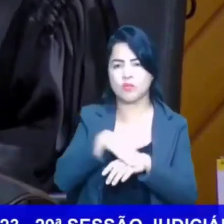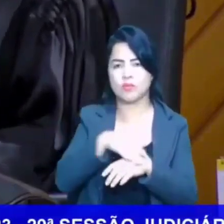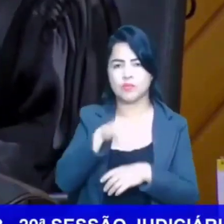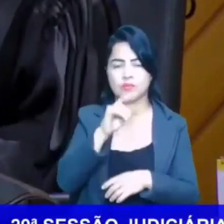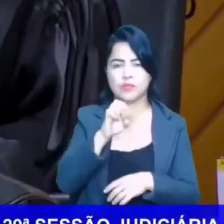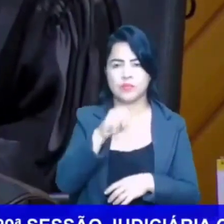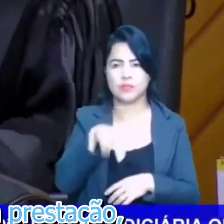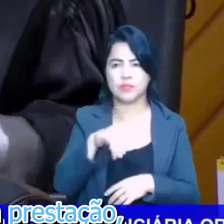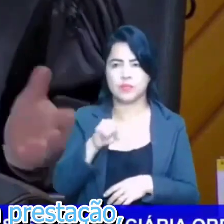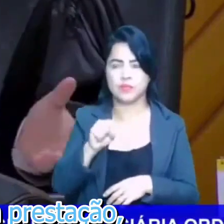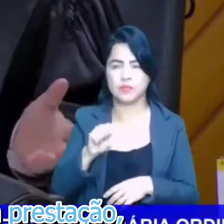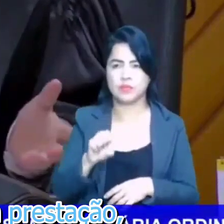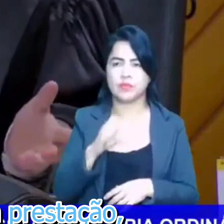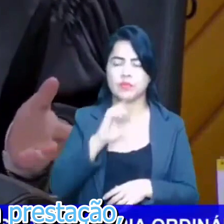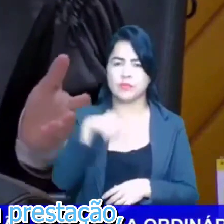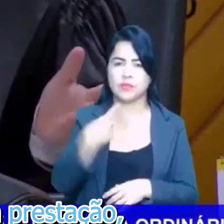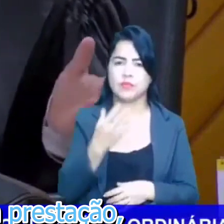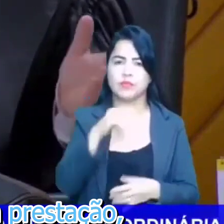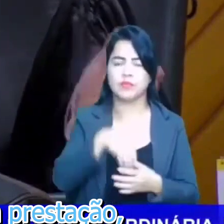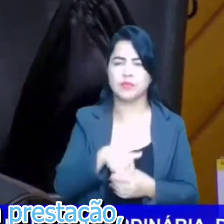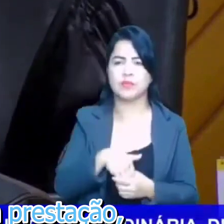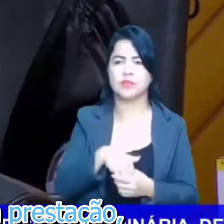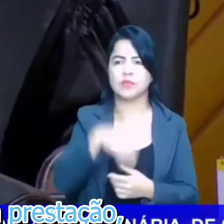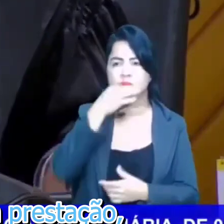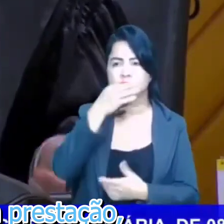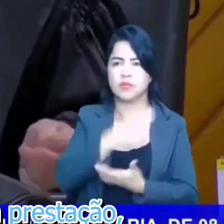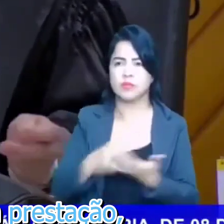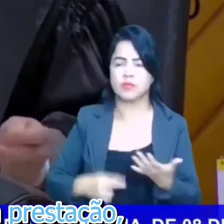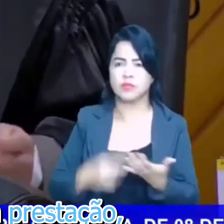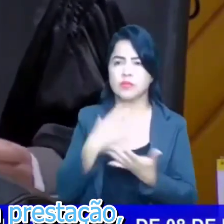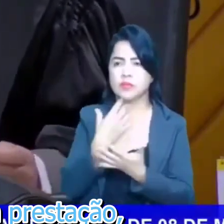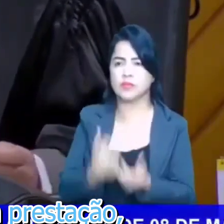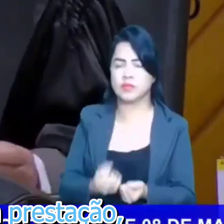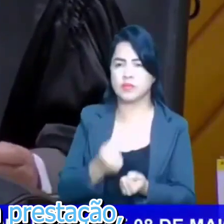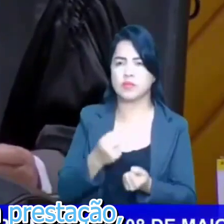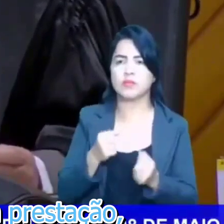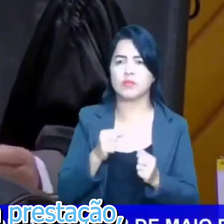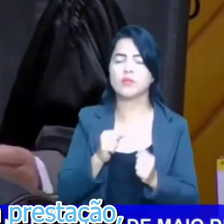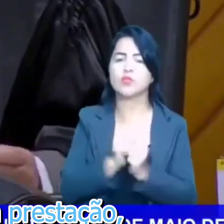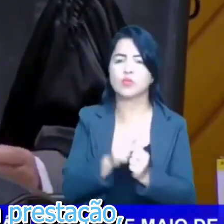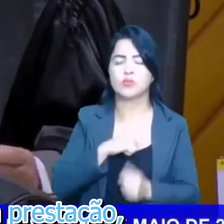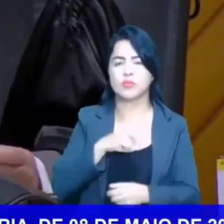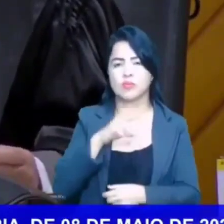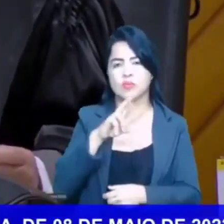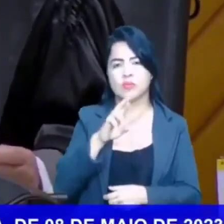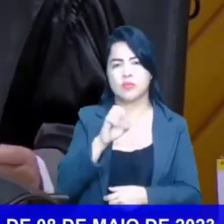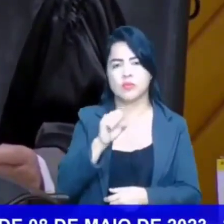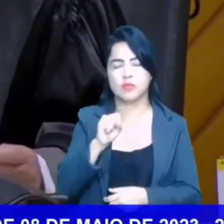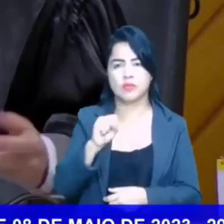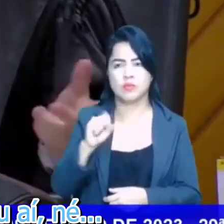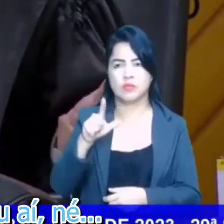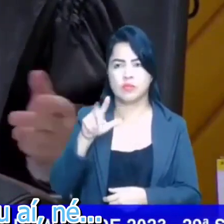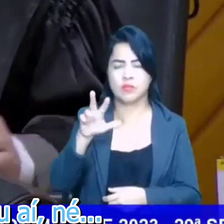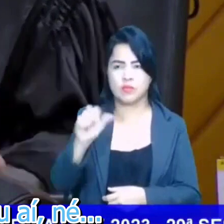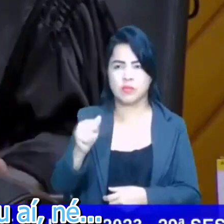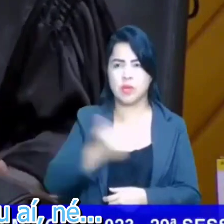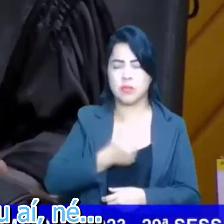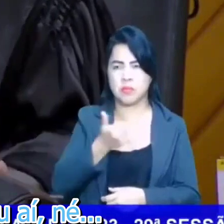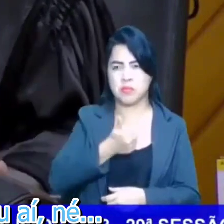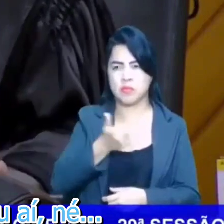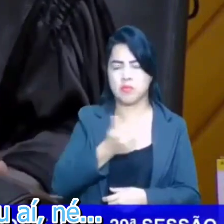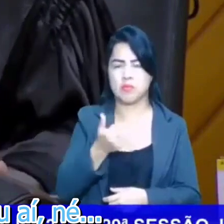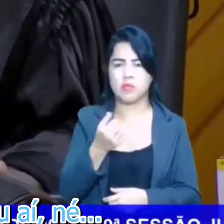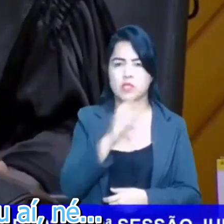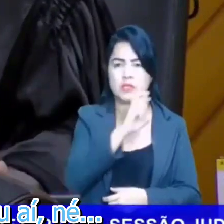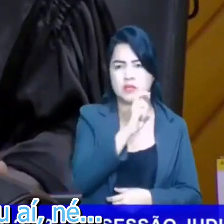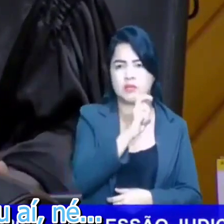lá. Né? Então, após o voto do relator, aprovando com ressalvas... A prestação, a primeira, o né, João item 5